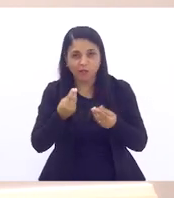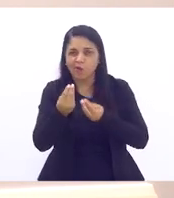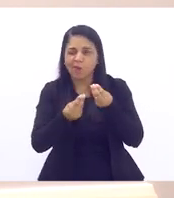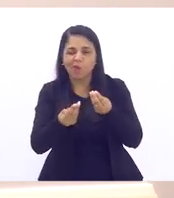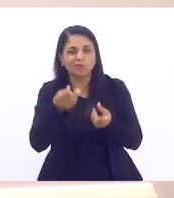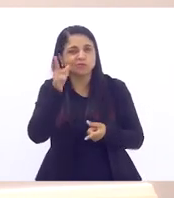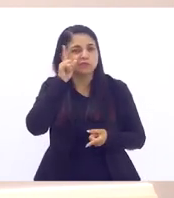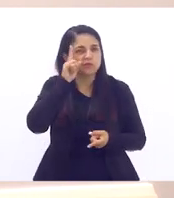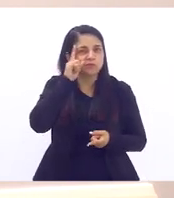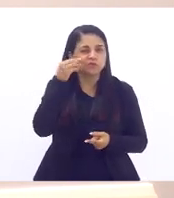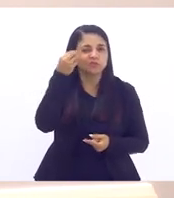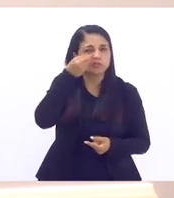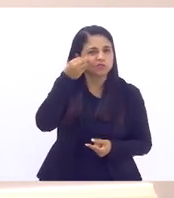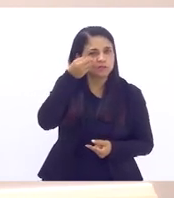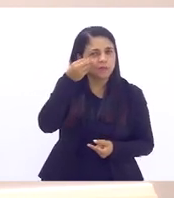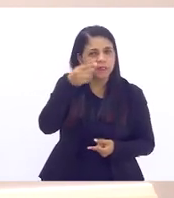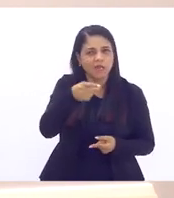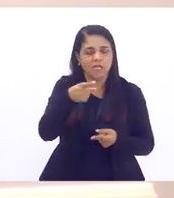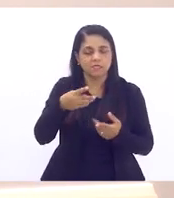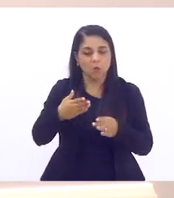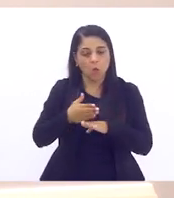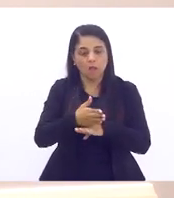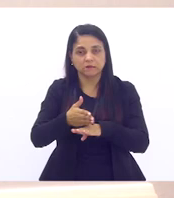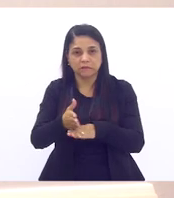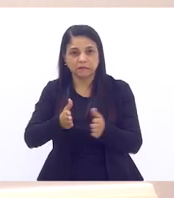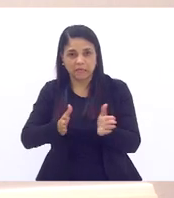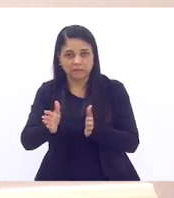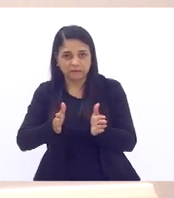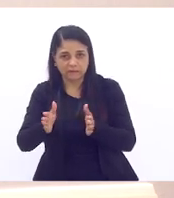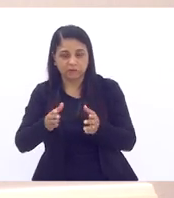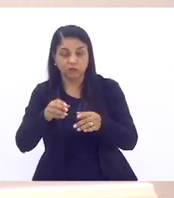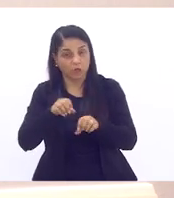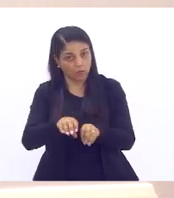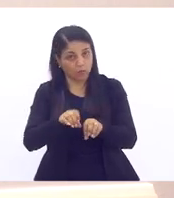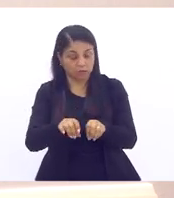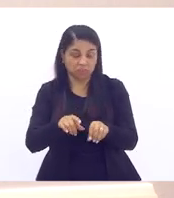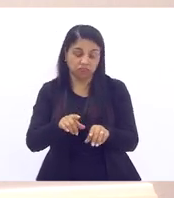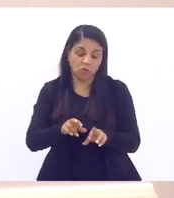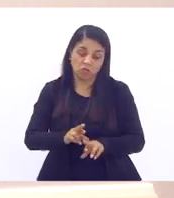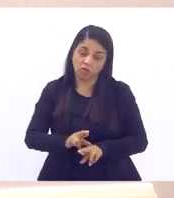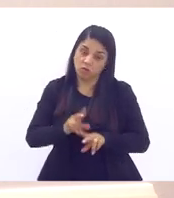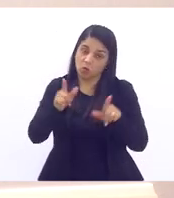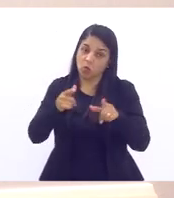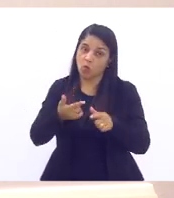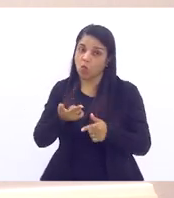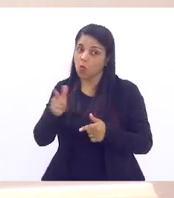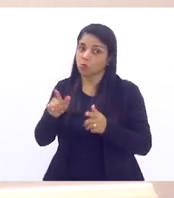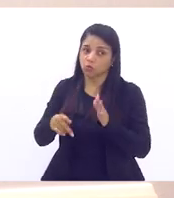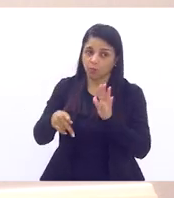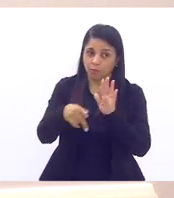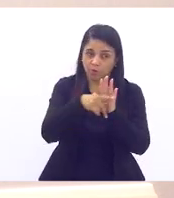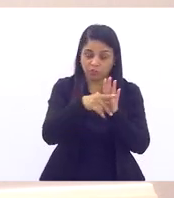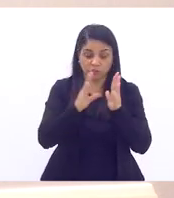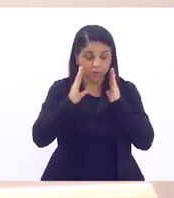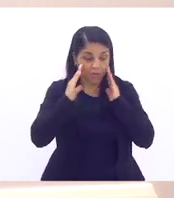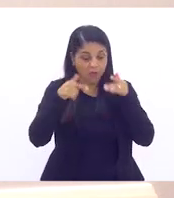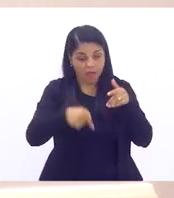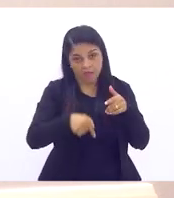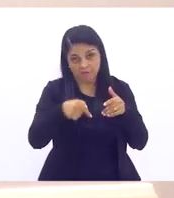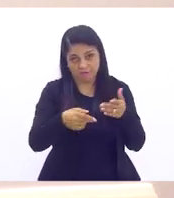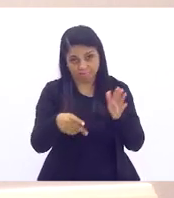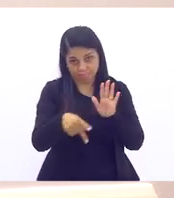seu cotidiano e sua experiência no acesso à educação talvez não nesse projeto Como disse está muito focado na instituição de um programa de saúde